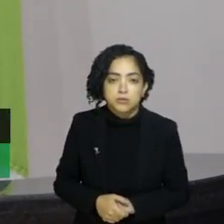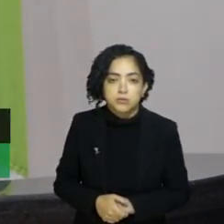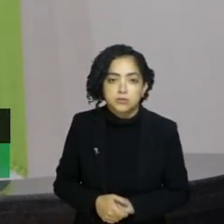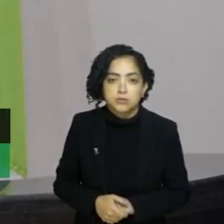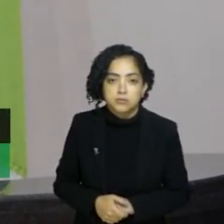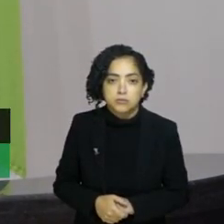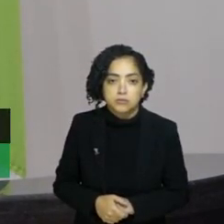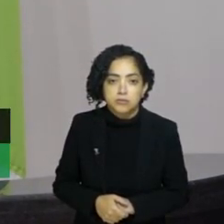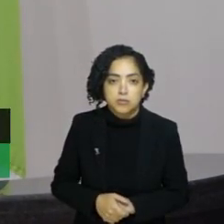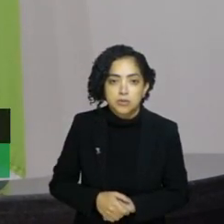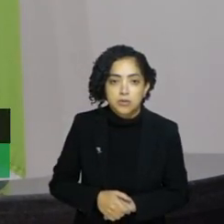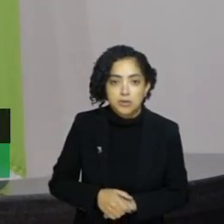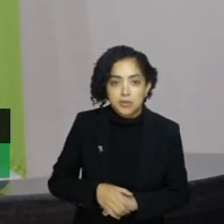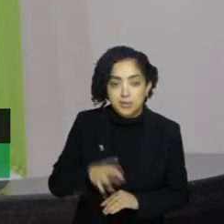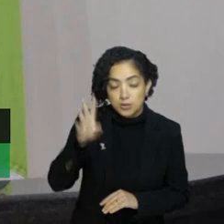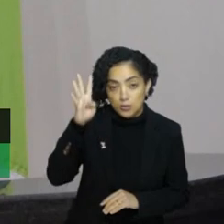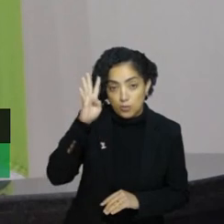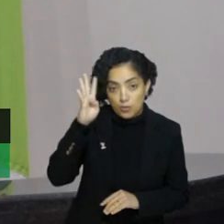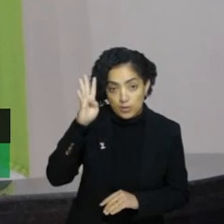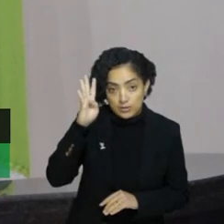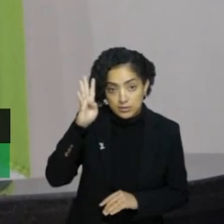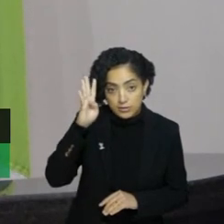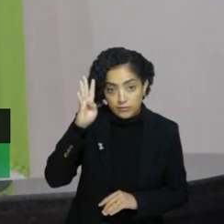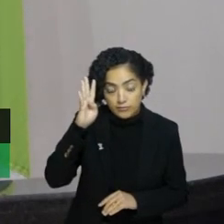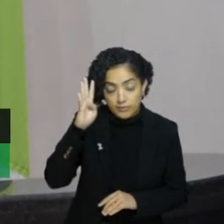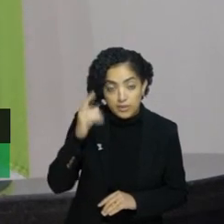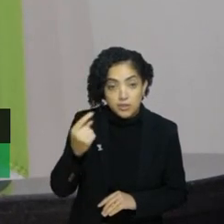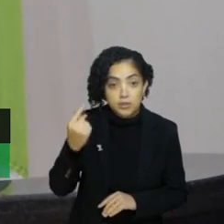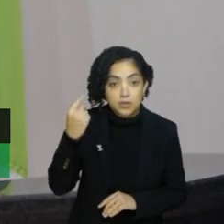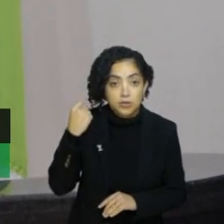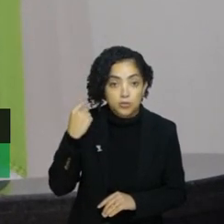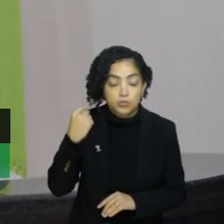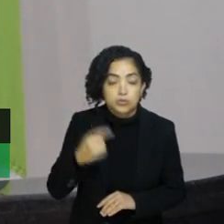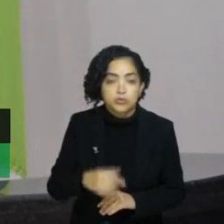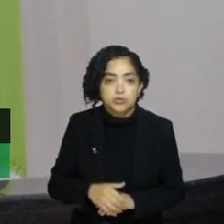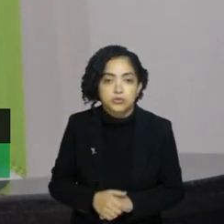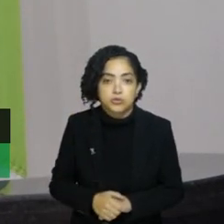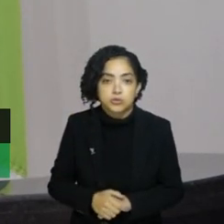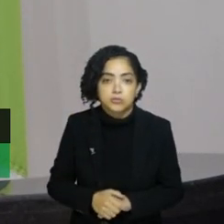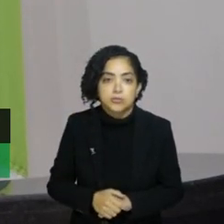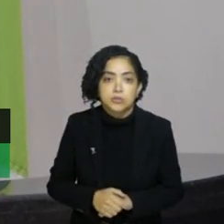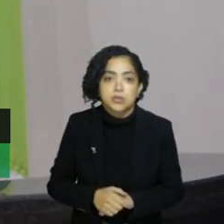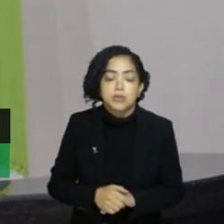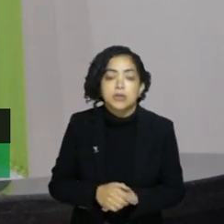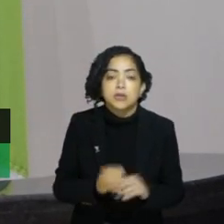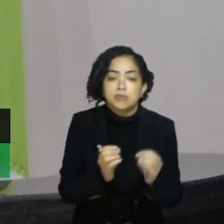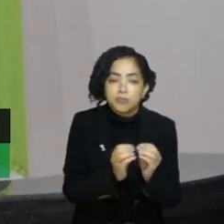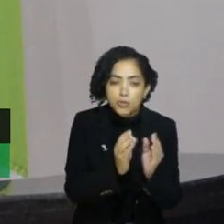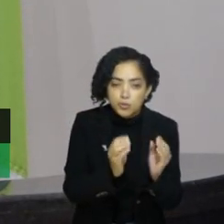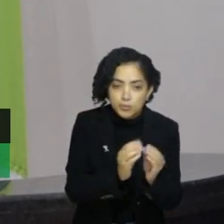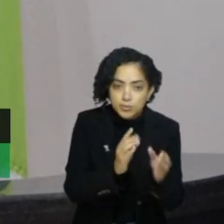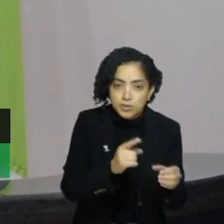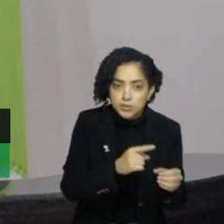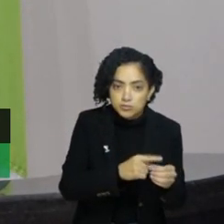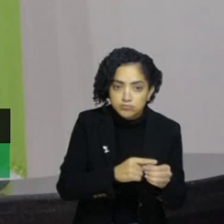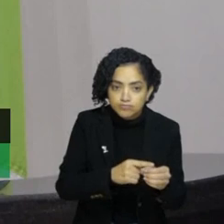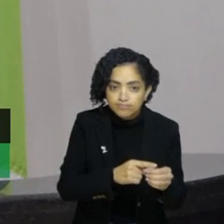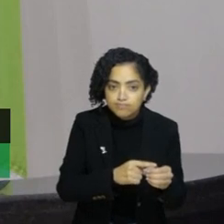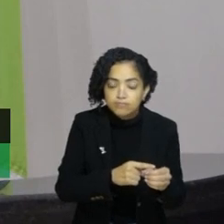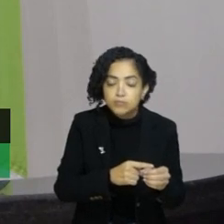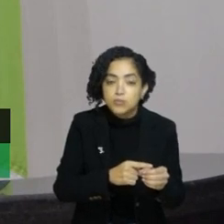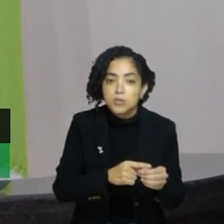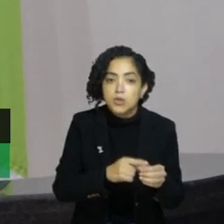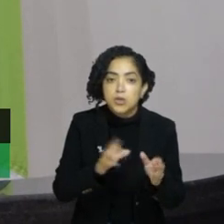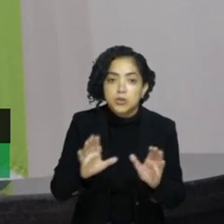na quarta-feira última, integrando as forças do município de Bombinhas, eu me desloco junto à equipe